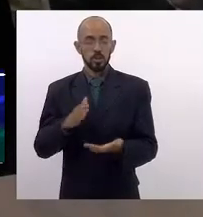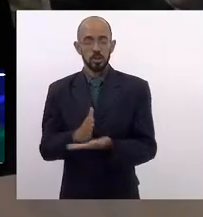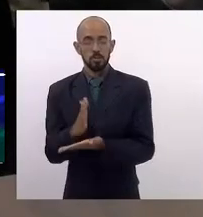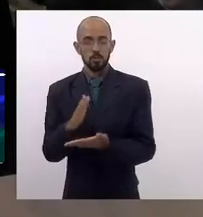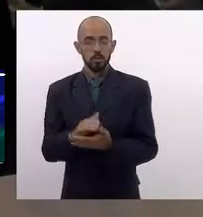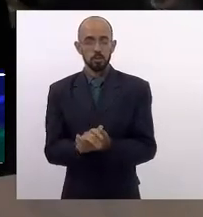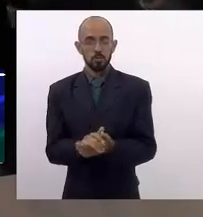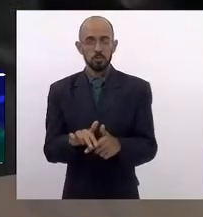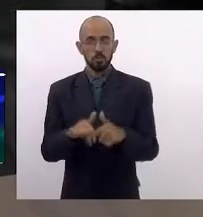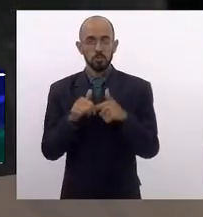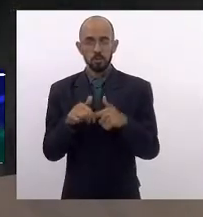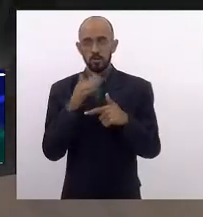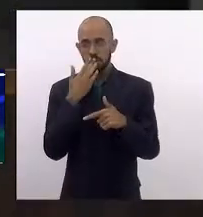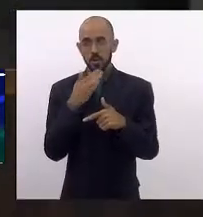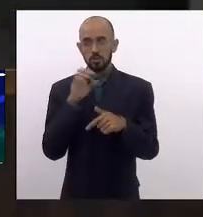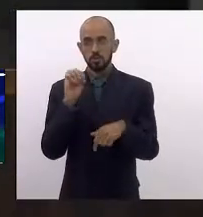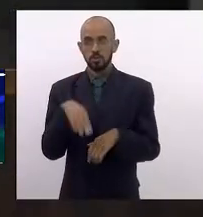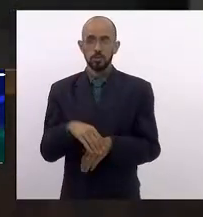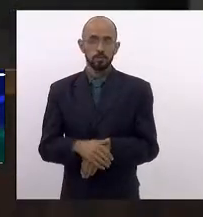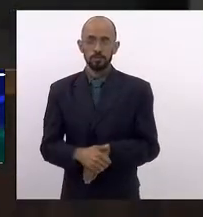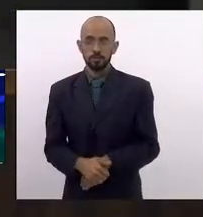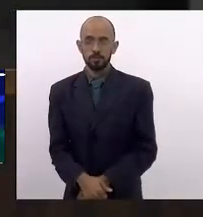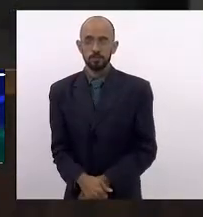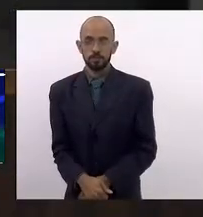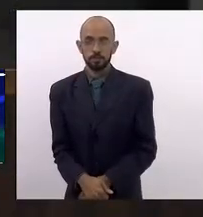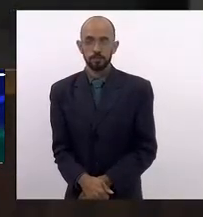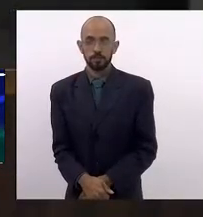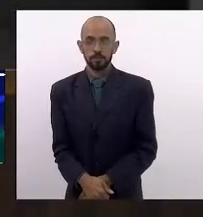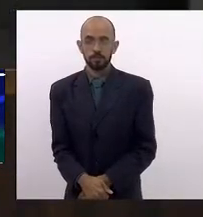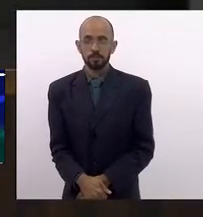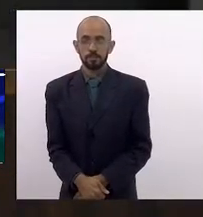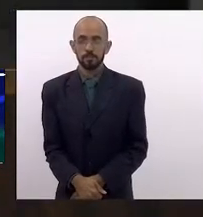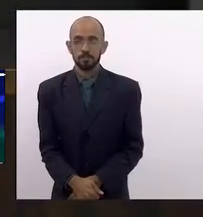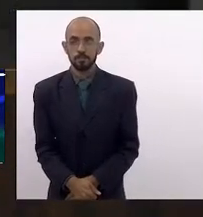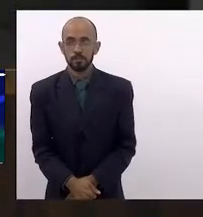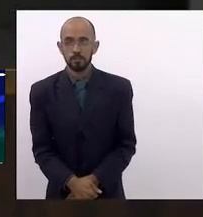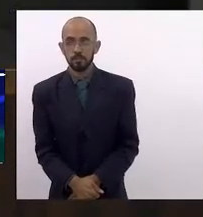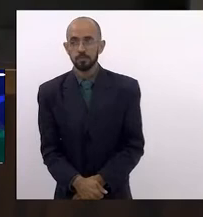esta razão peça voto sim orientação Presidente e